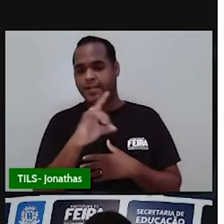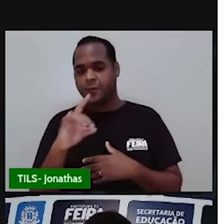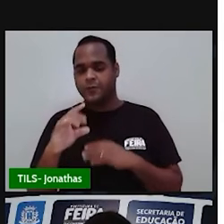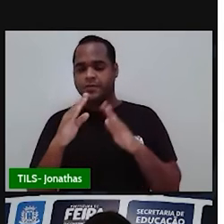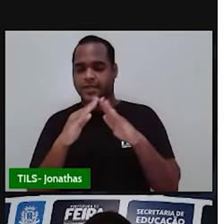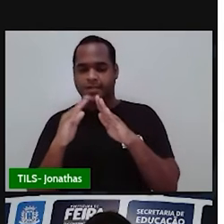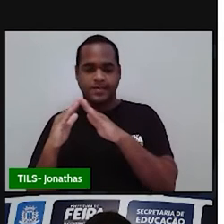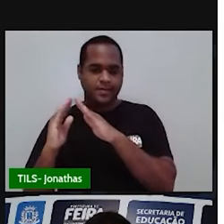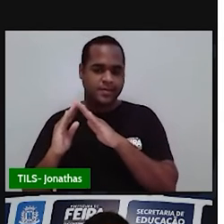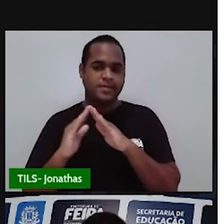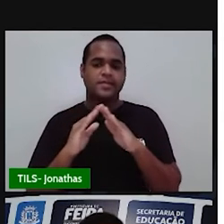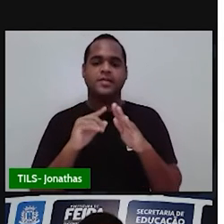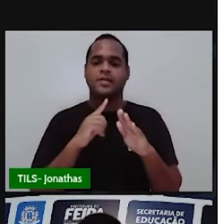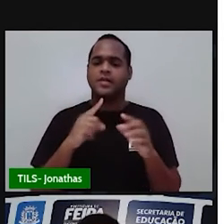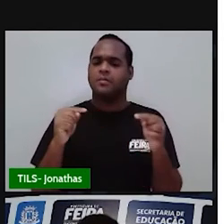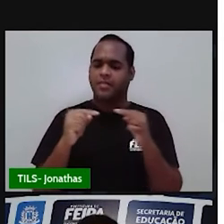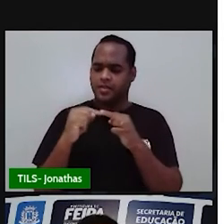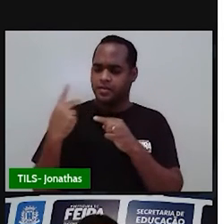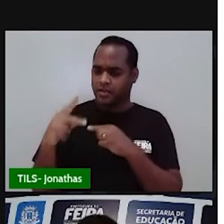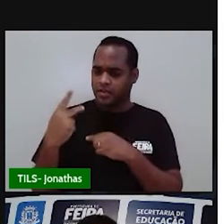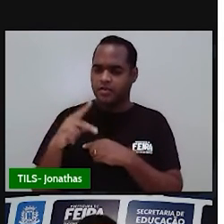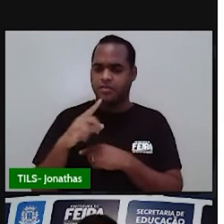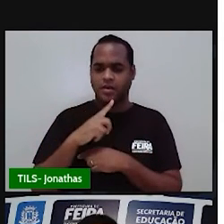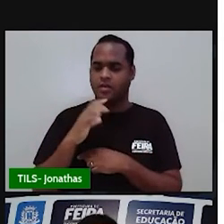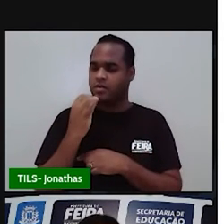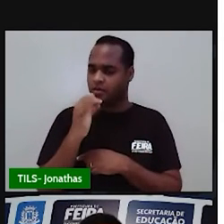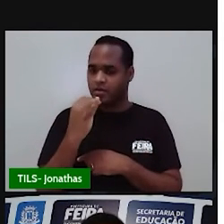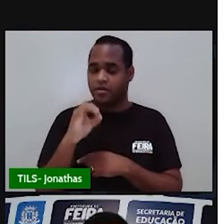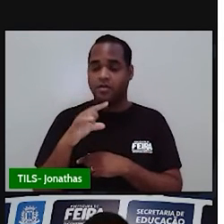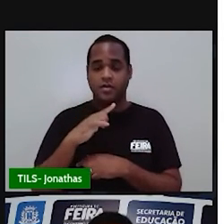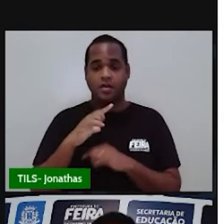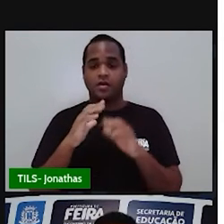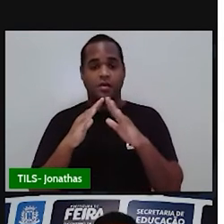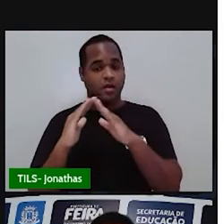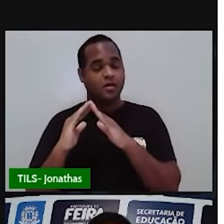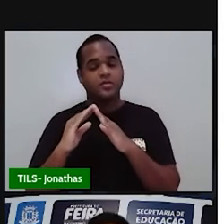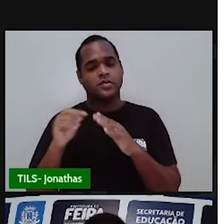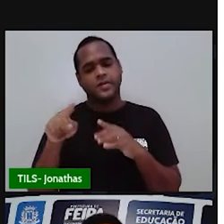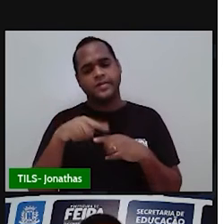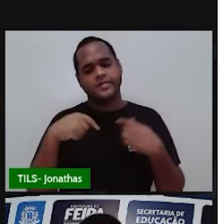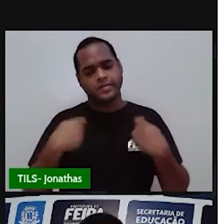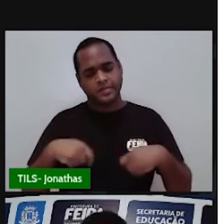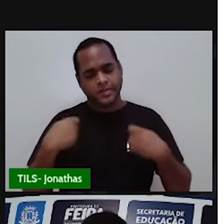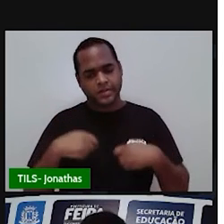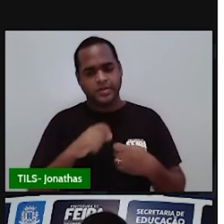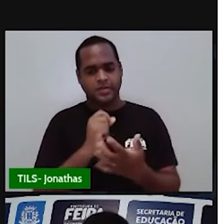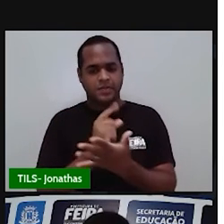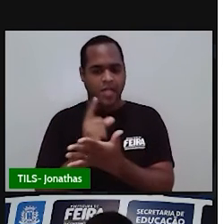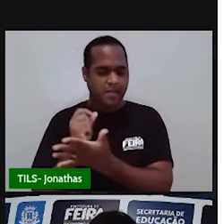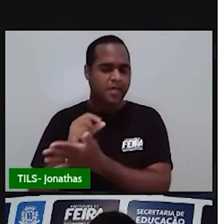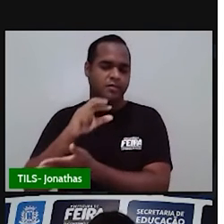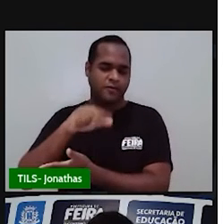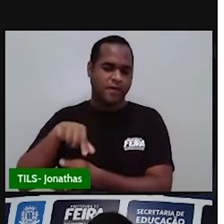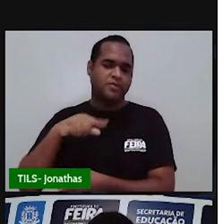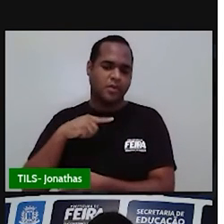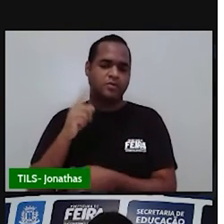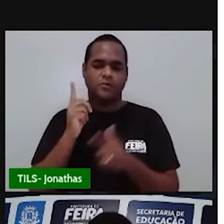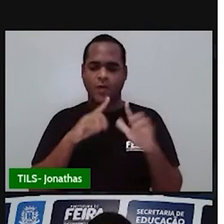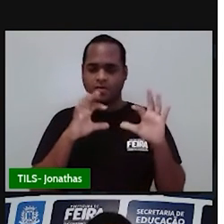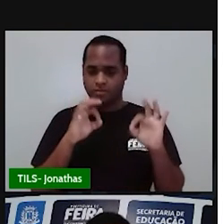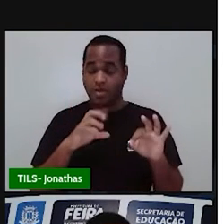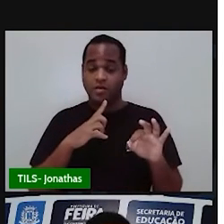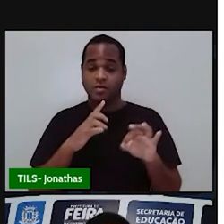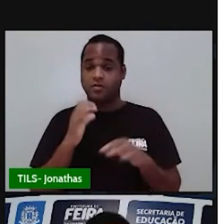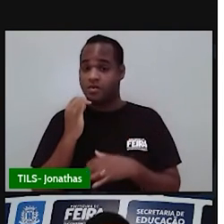casas, né, ela, para fazer essa energia chegar em nossas casas, a gente precisa pagar por esse serviço, né? A